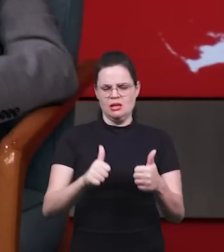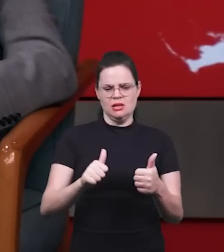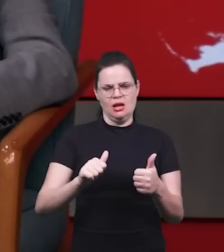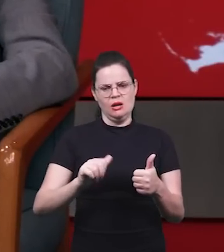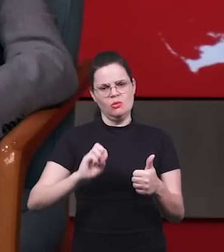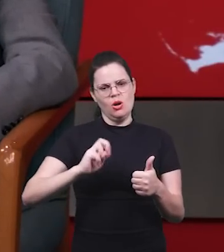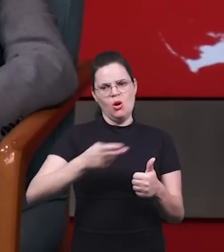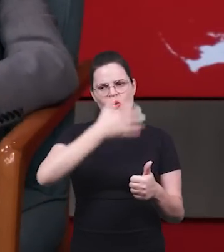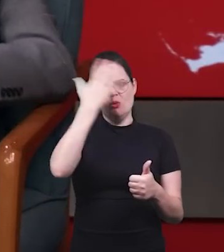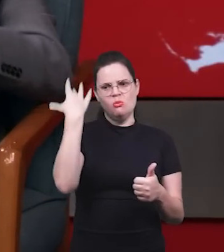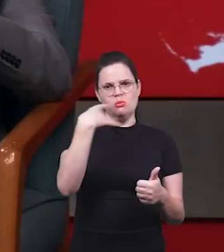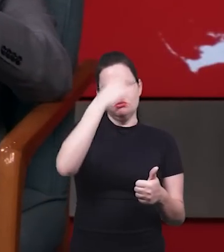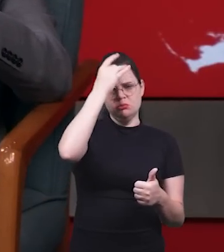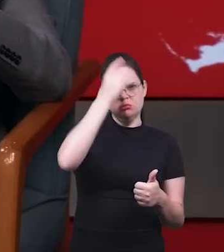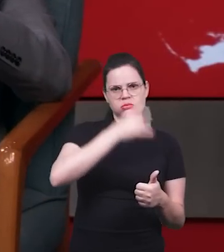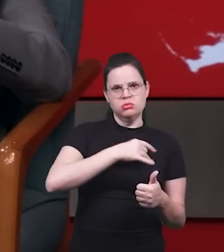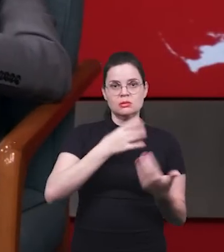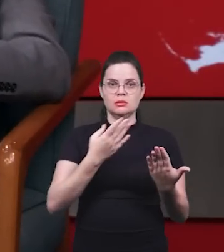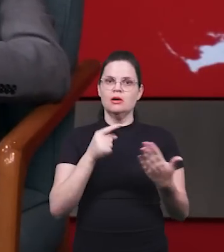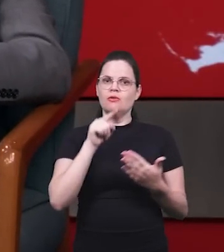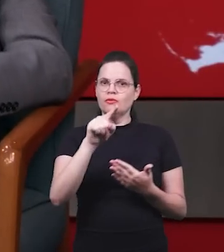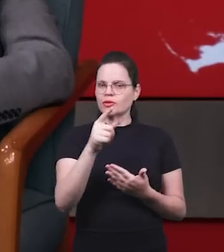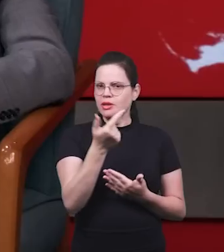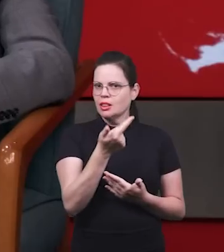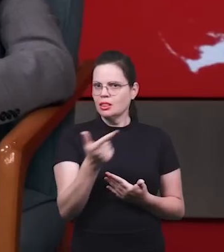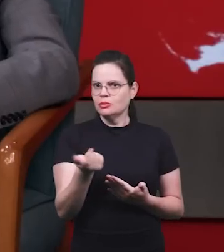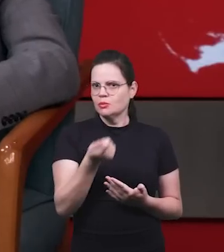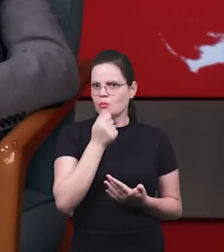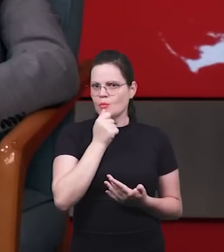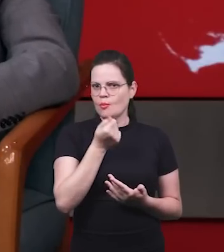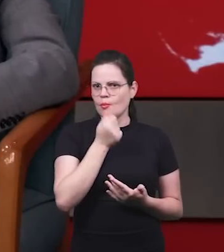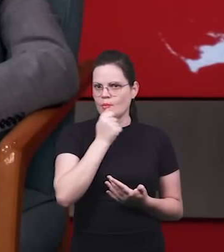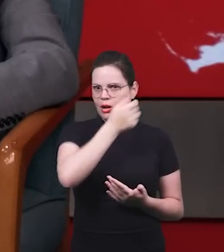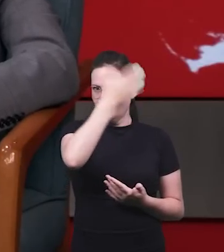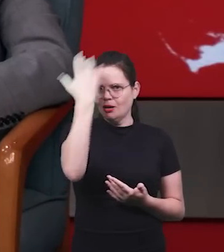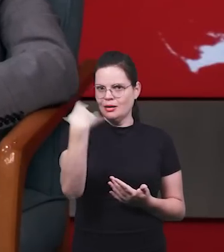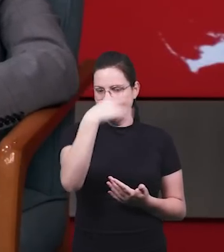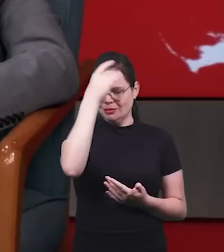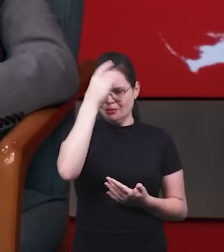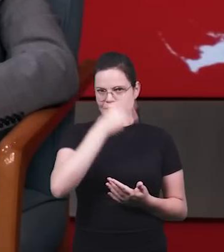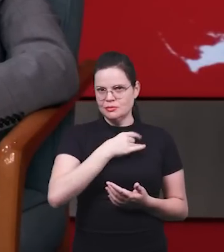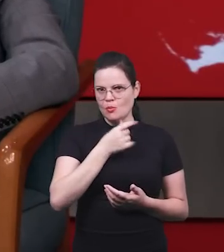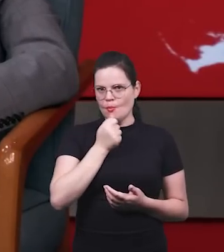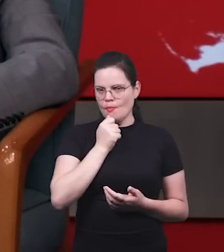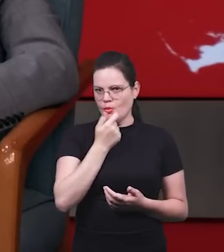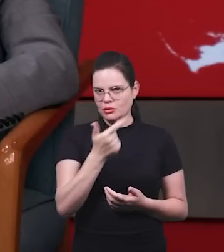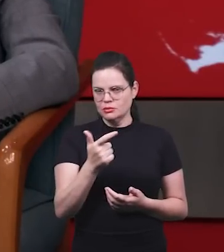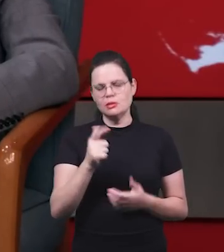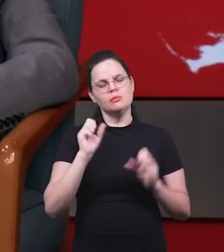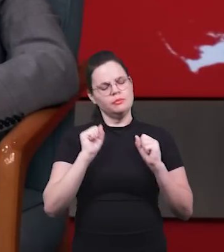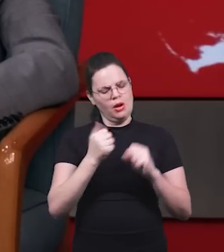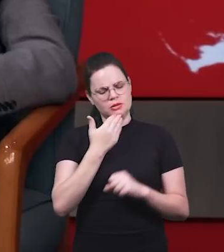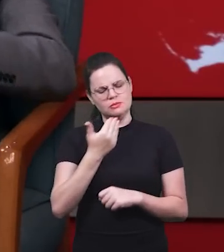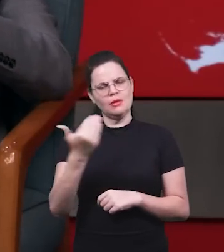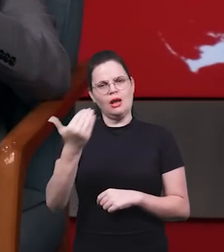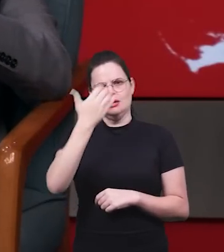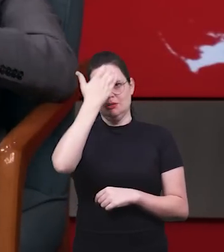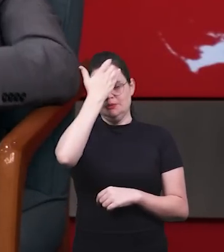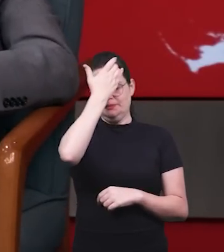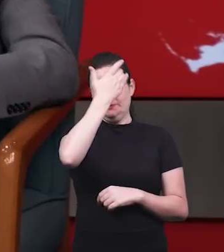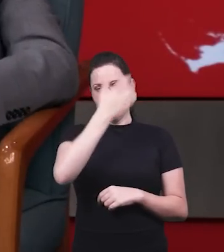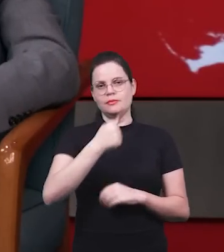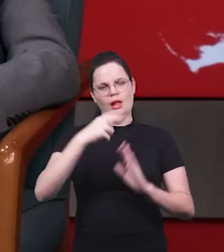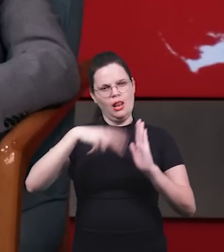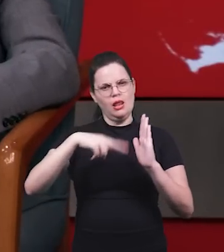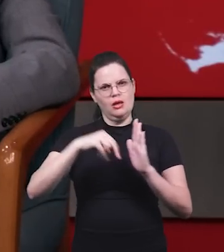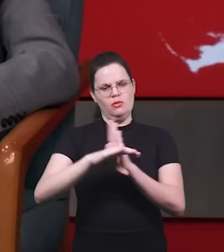batismo com o Espírito Santo. Se você ainda não tem a experiência do batismo com o Espírito Santo, peça. Leia o